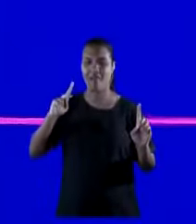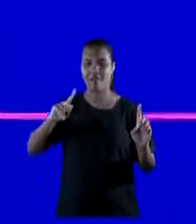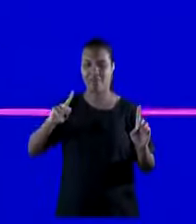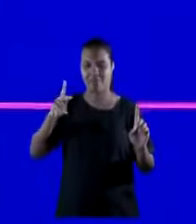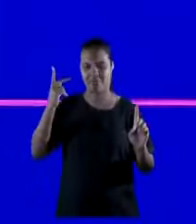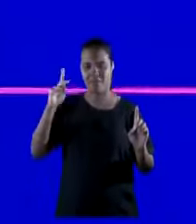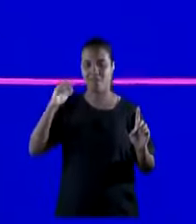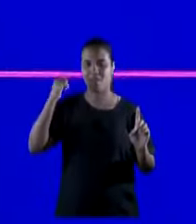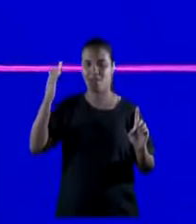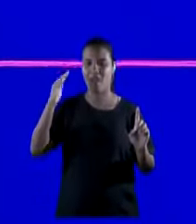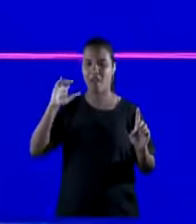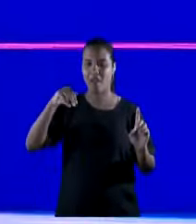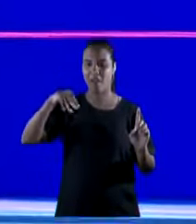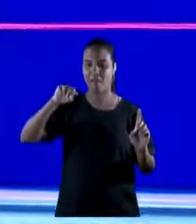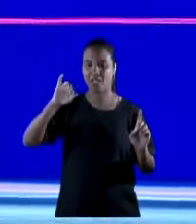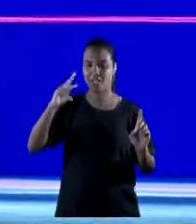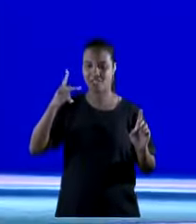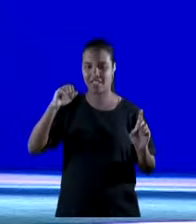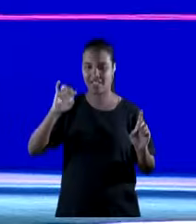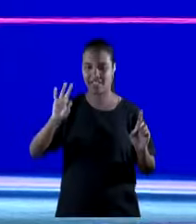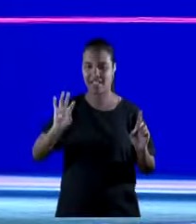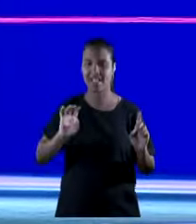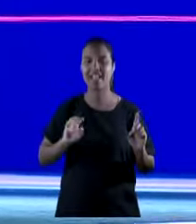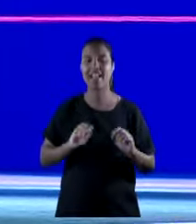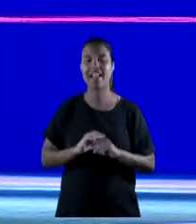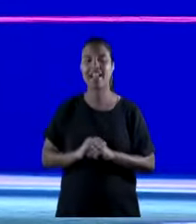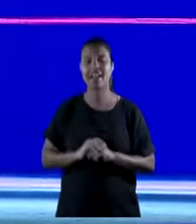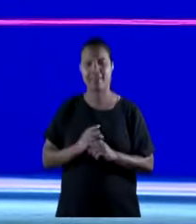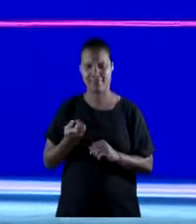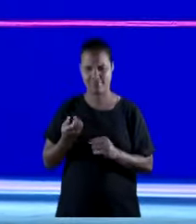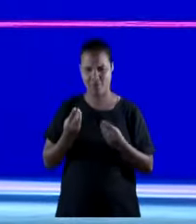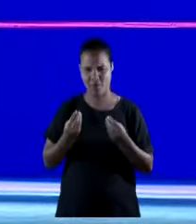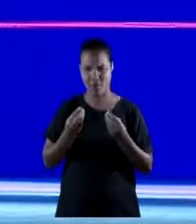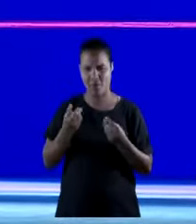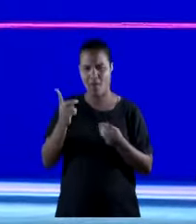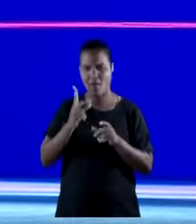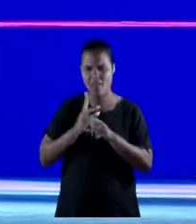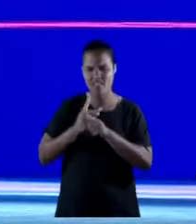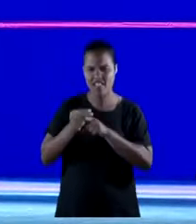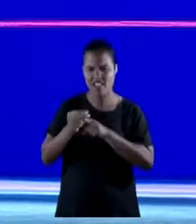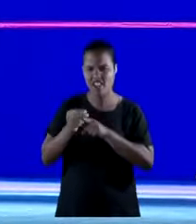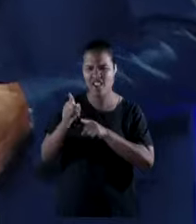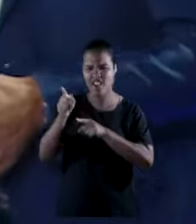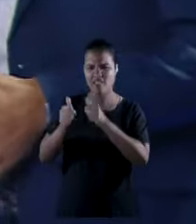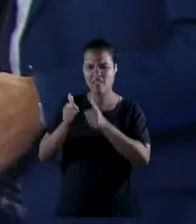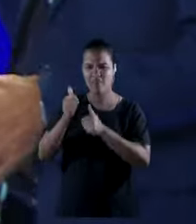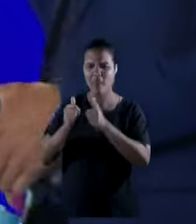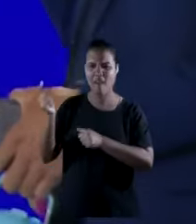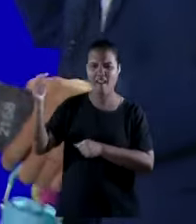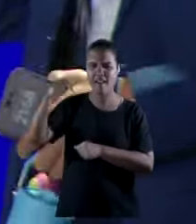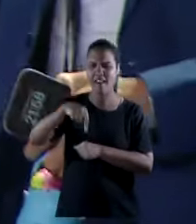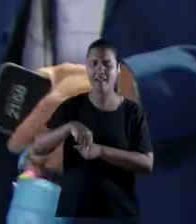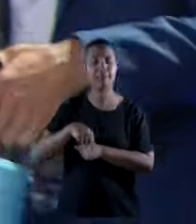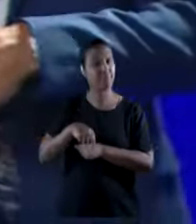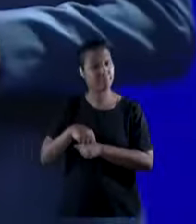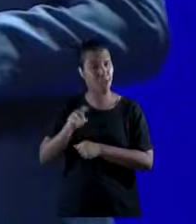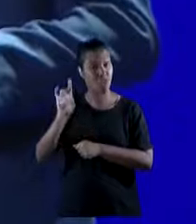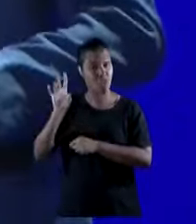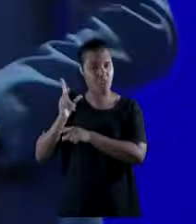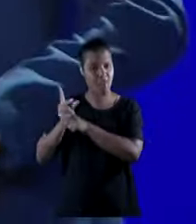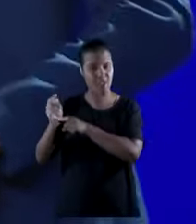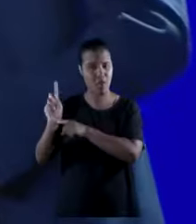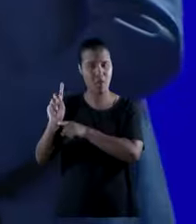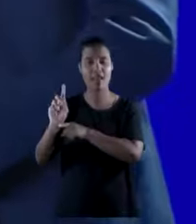Como é que estão as coisas, meu? Tá tudo bem, Menzinho. Eu tô impressionada. O Beach Tênis venceu e você tá aqui com o futebol. Não só o Beach venceu, cara, como